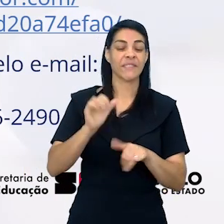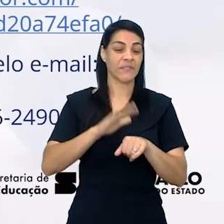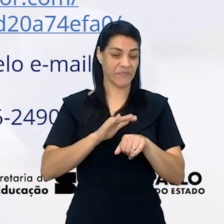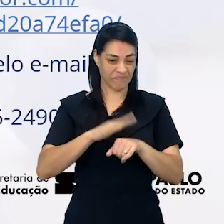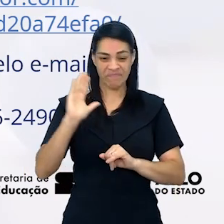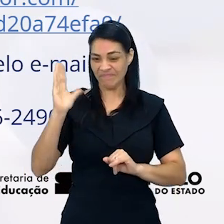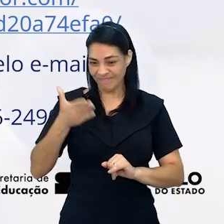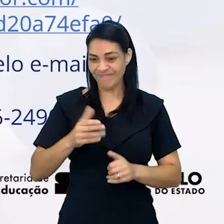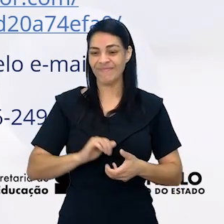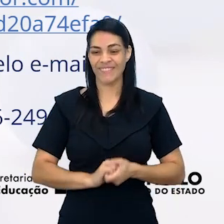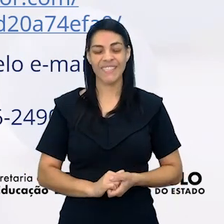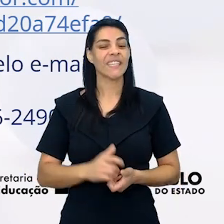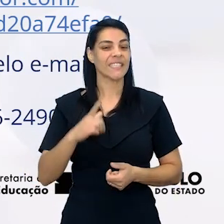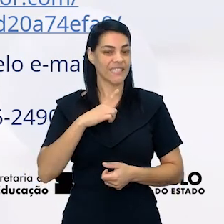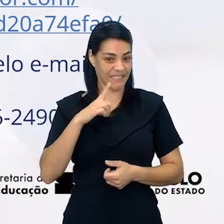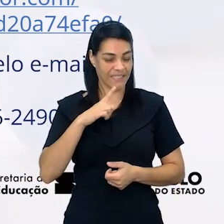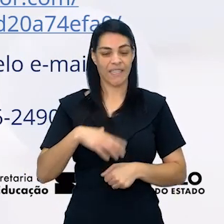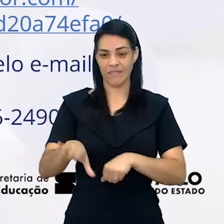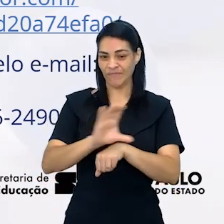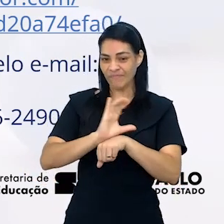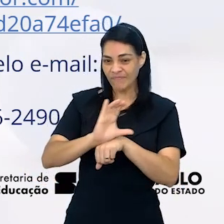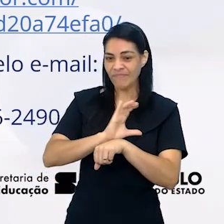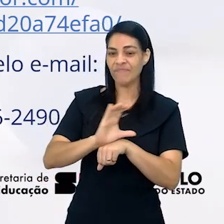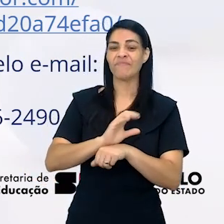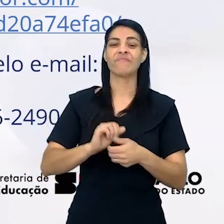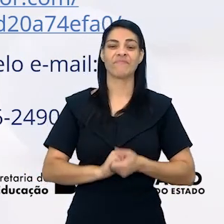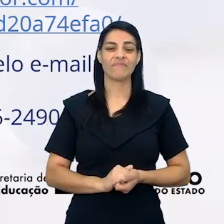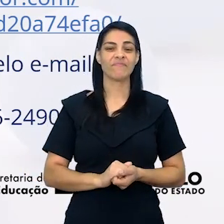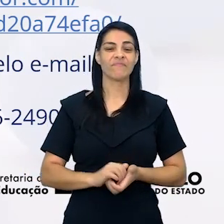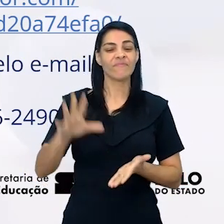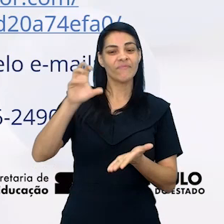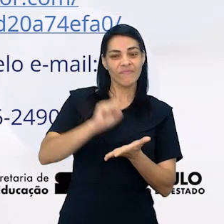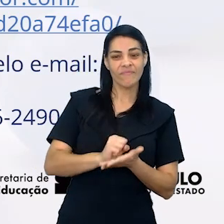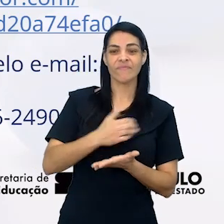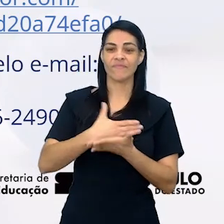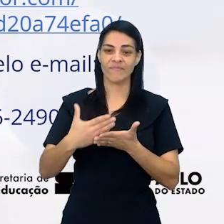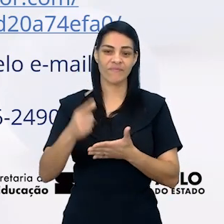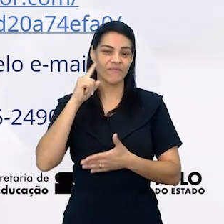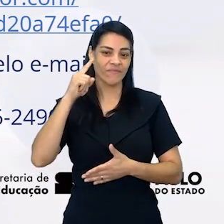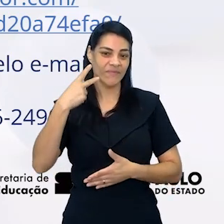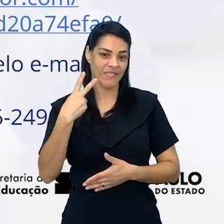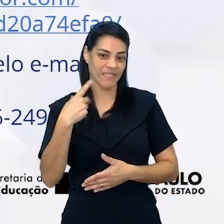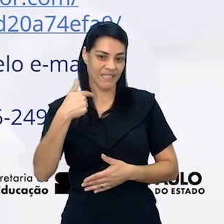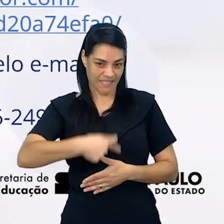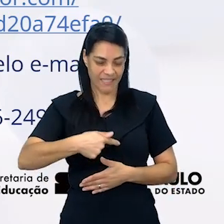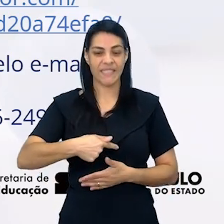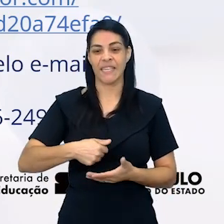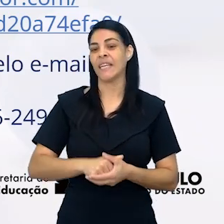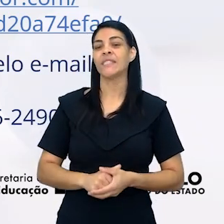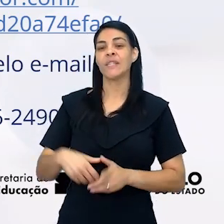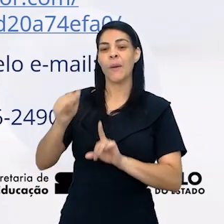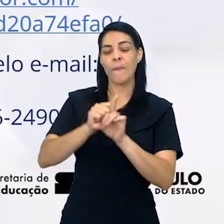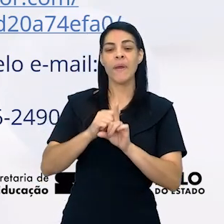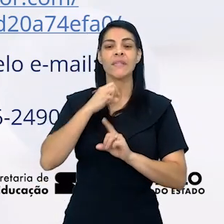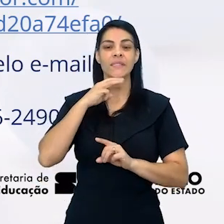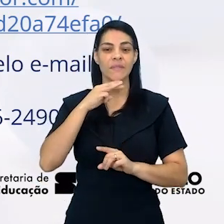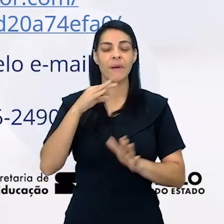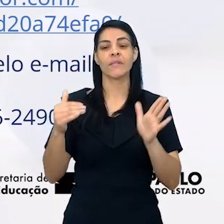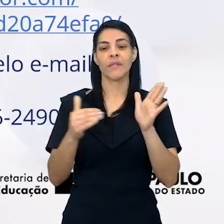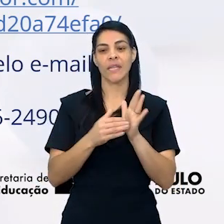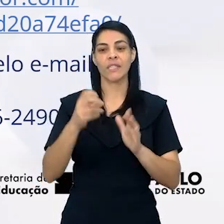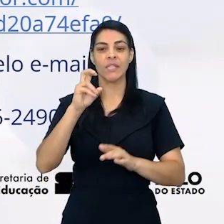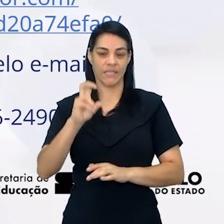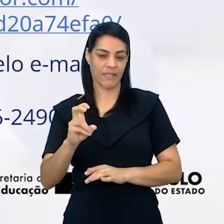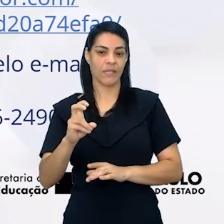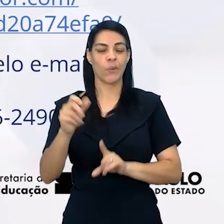Então tá aí é o curso de programação lápis as inscrições começaram dia 7 de Março e vão até os cinco de Maio o início do curso Então